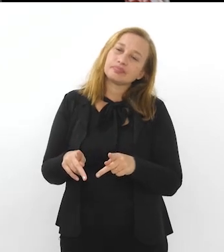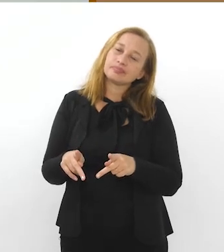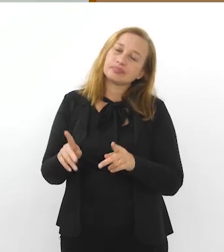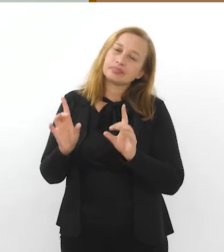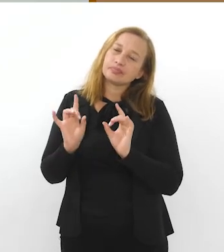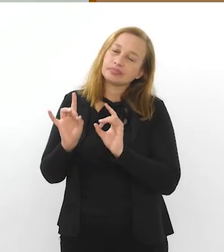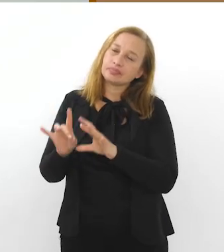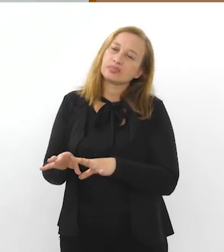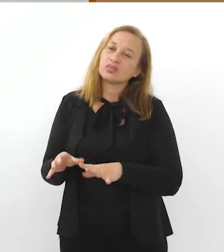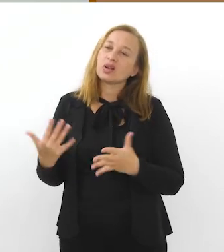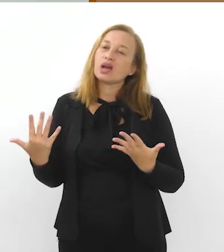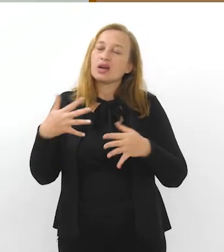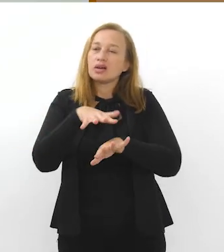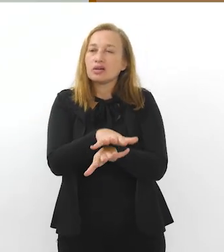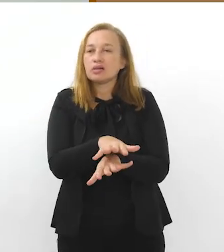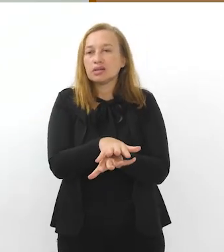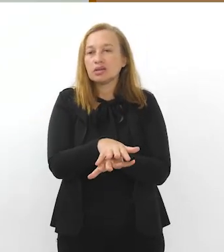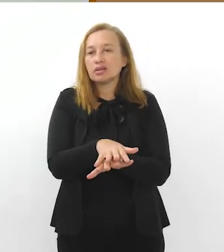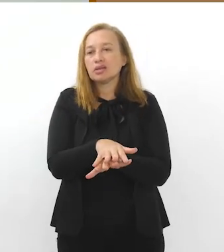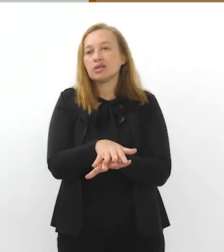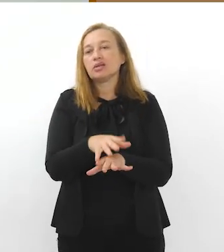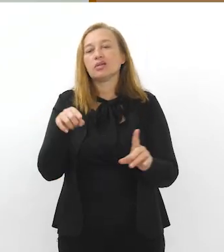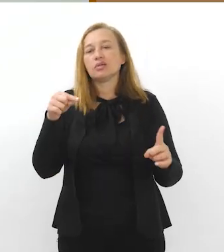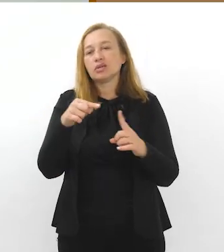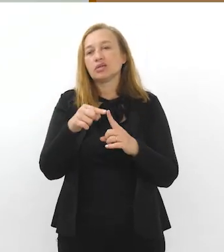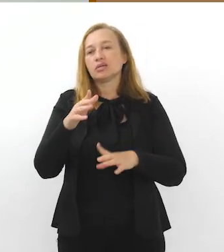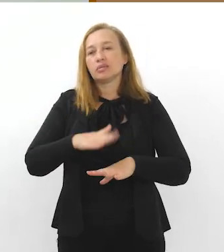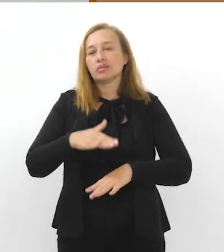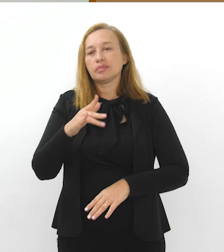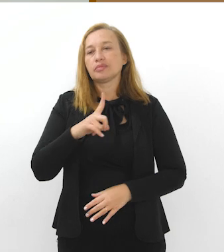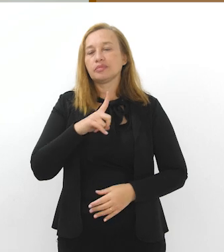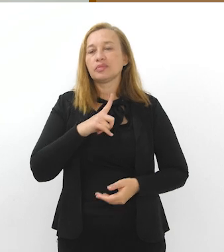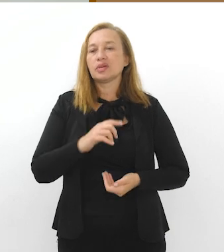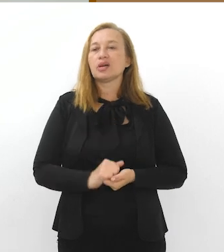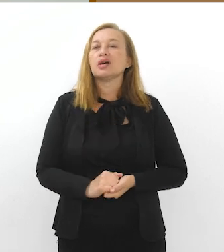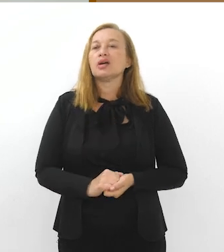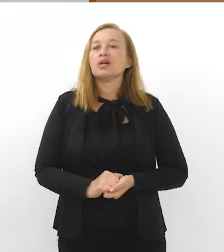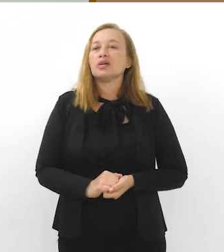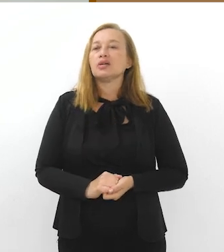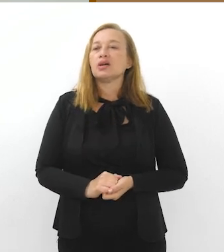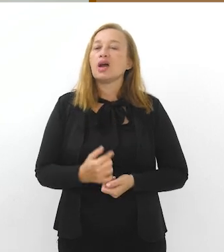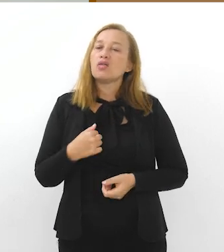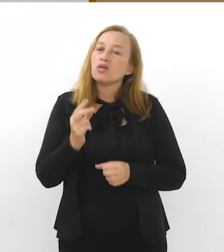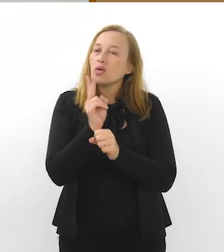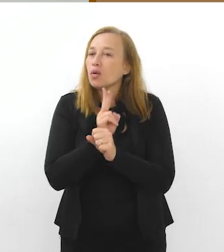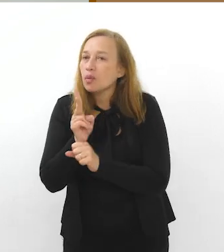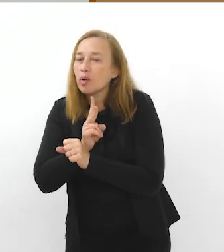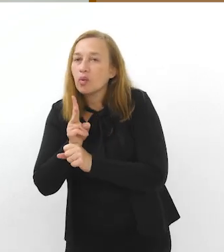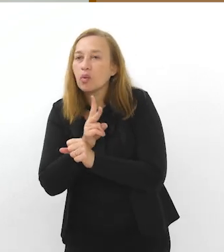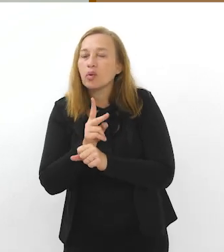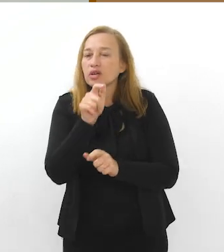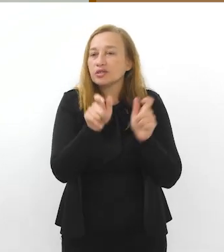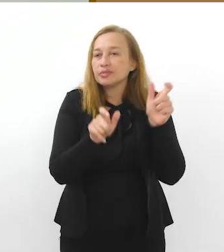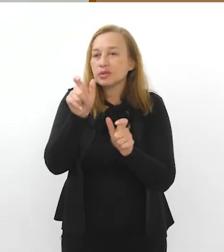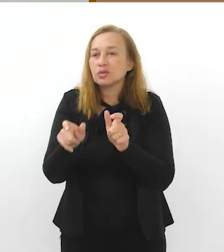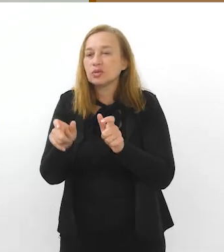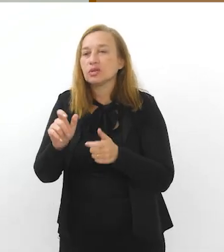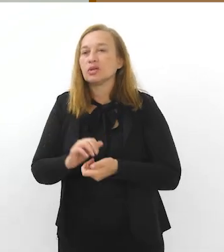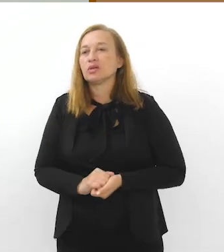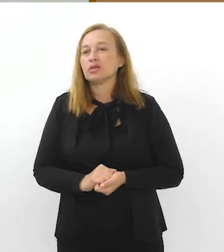né? A inclusão é um dos meus maiores objetivos, né? Tanto é que eu fico assim à procura de